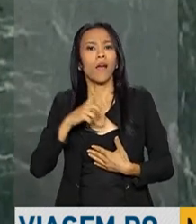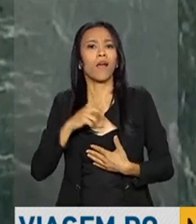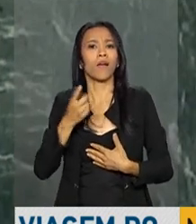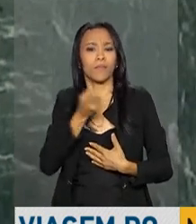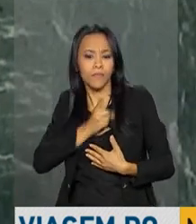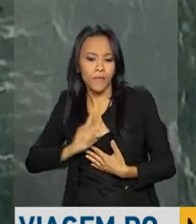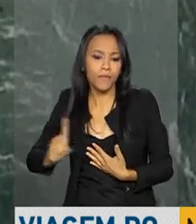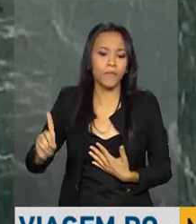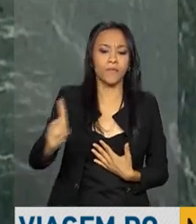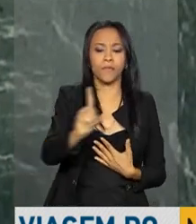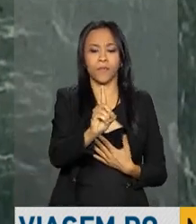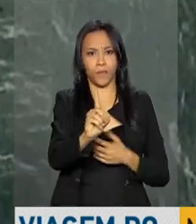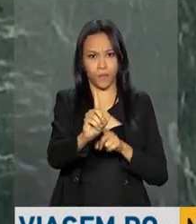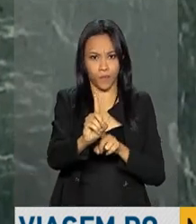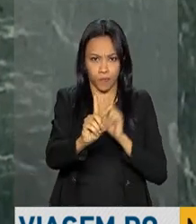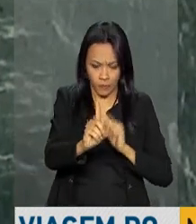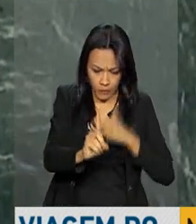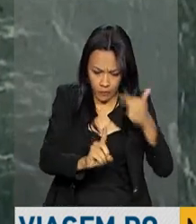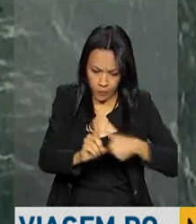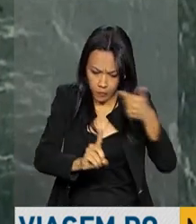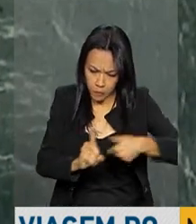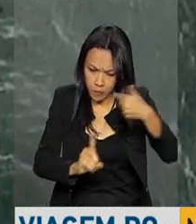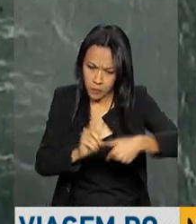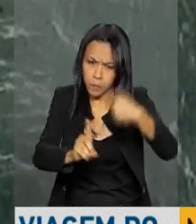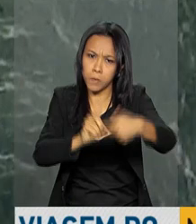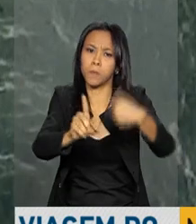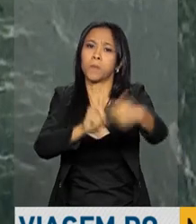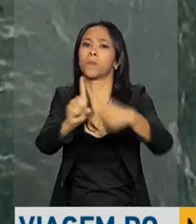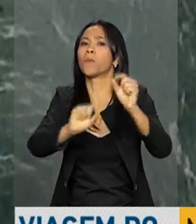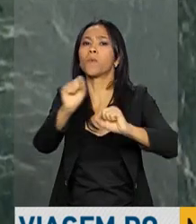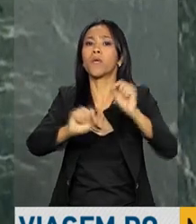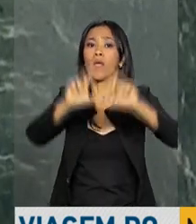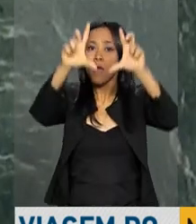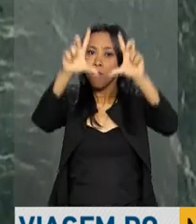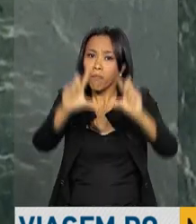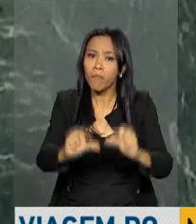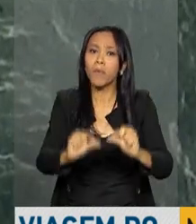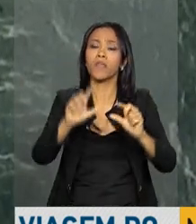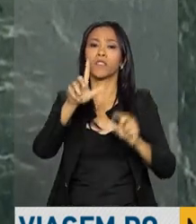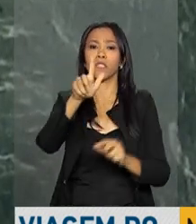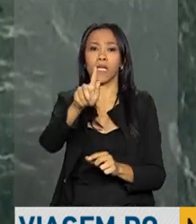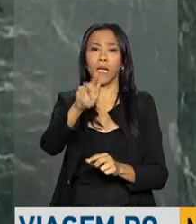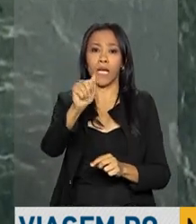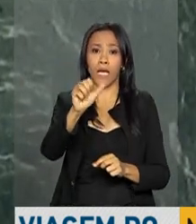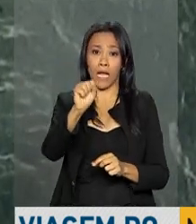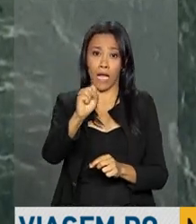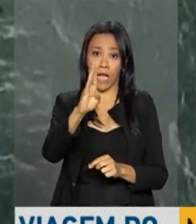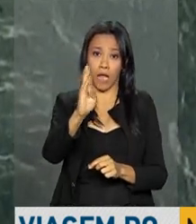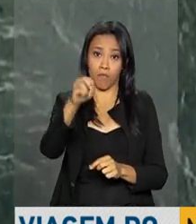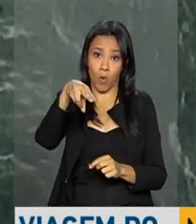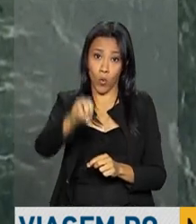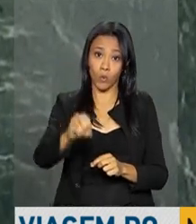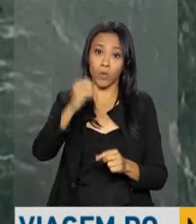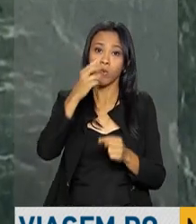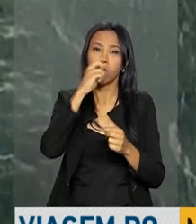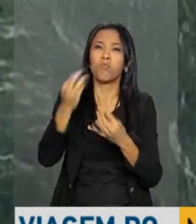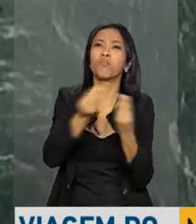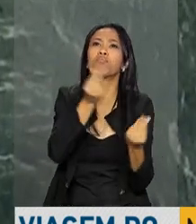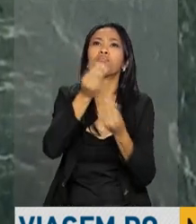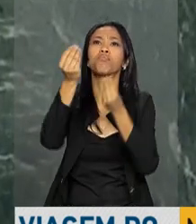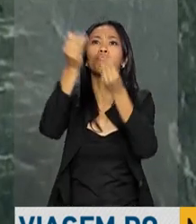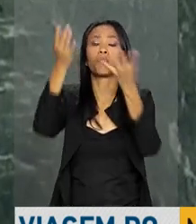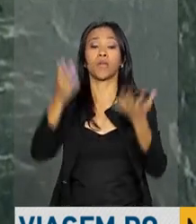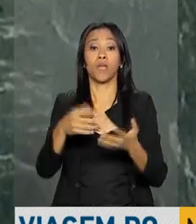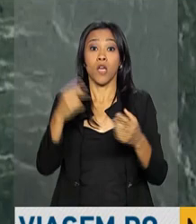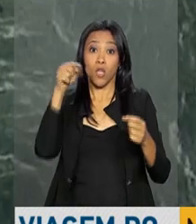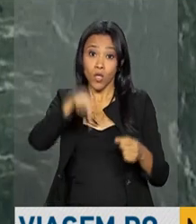movimento em direção a uma economia de baixo carbono. A energia limpa e renovável no